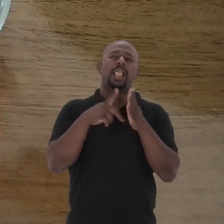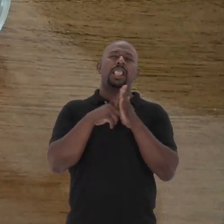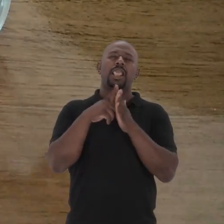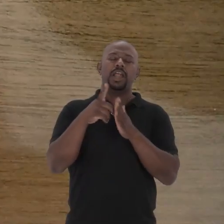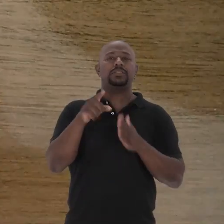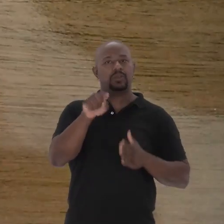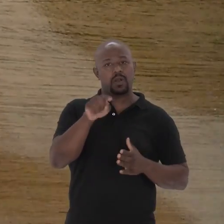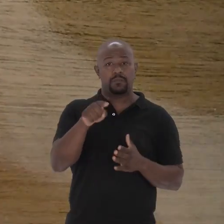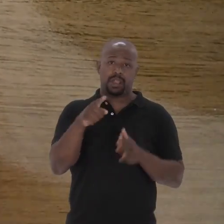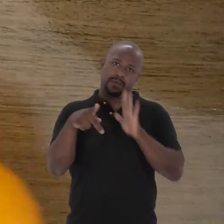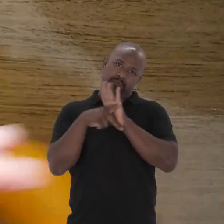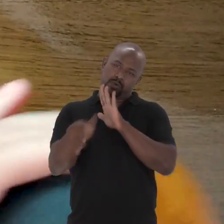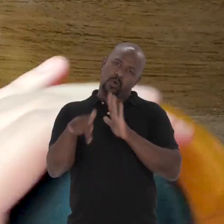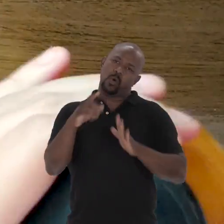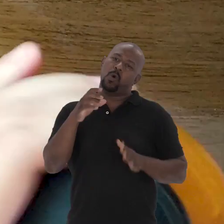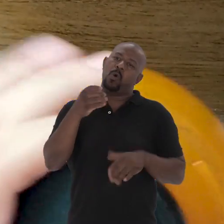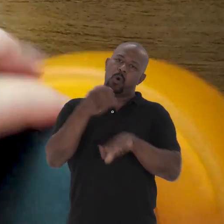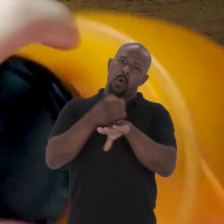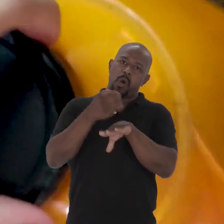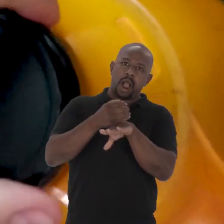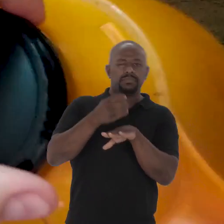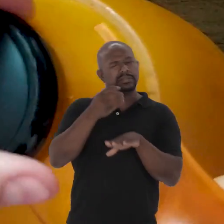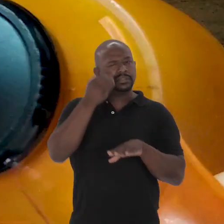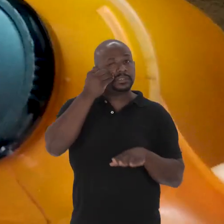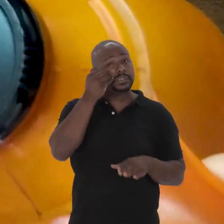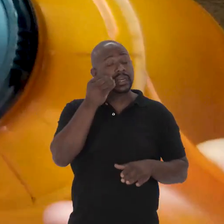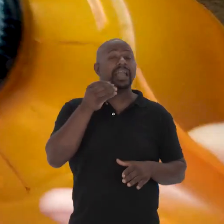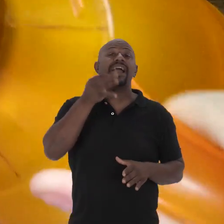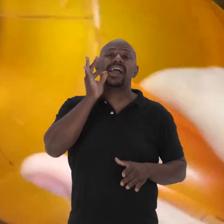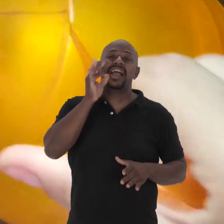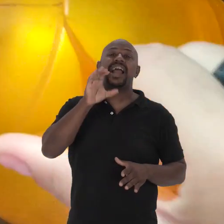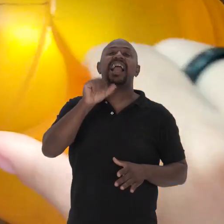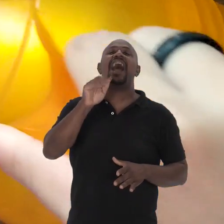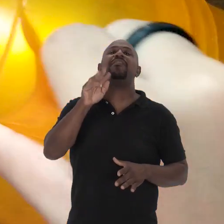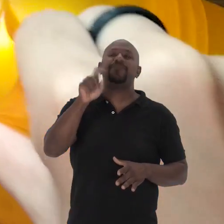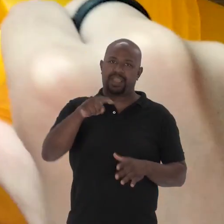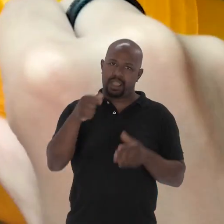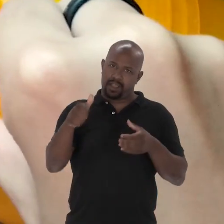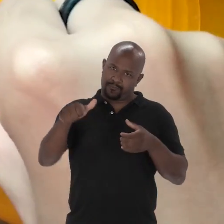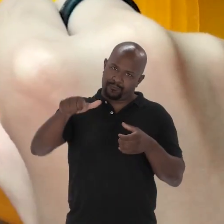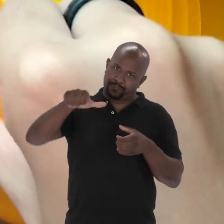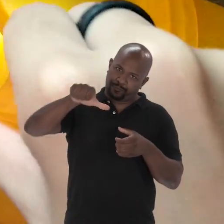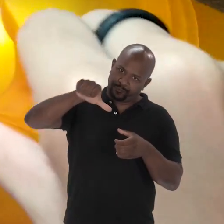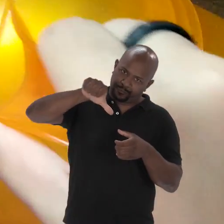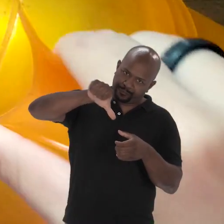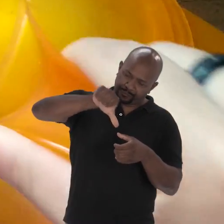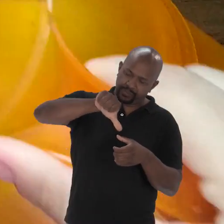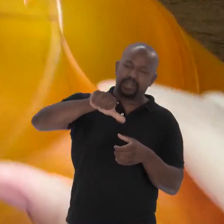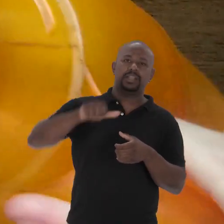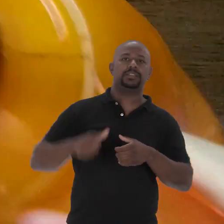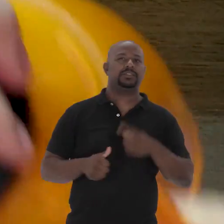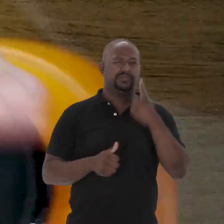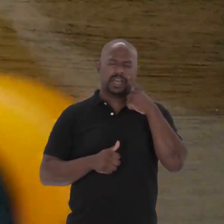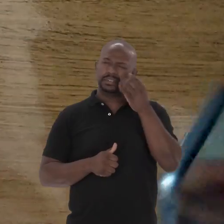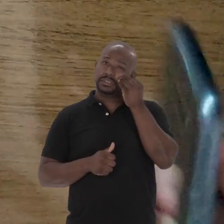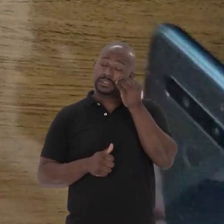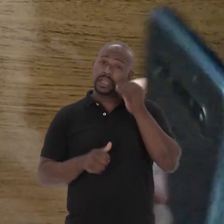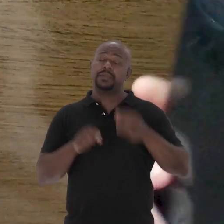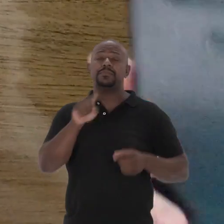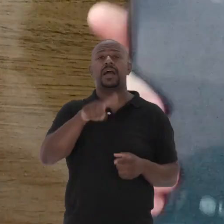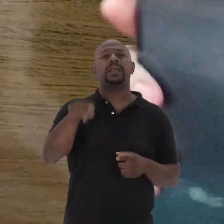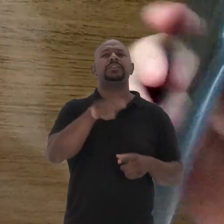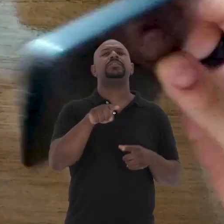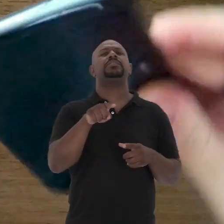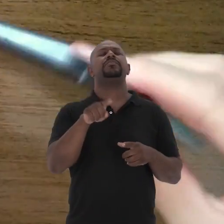lisa. Como líquido pro copo, eu decidi testar hoje café. Então eu vou colocar um pouquinho de café aqui. E a gente já vai testar. Para